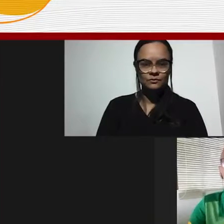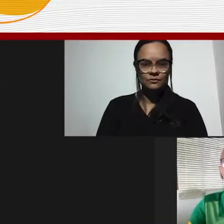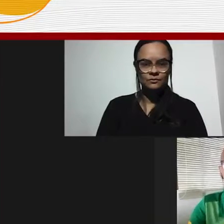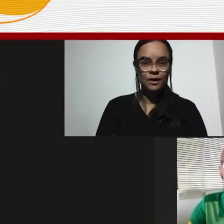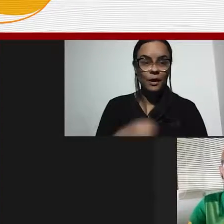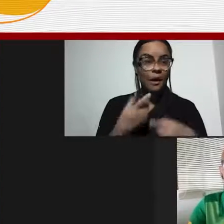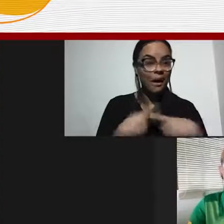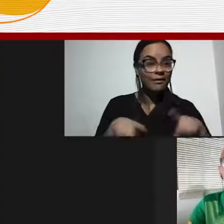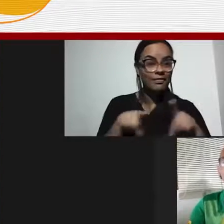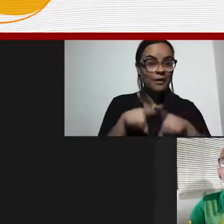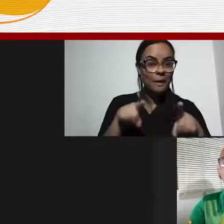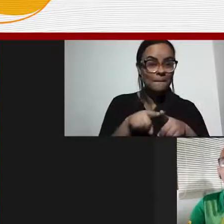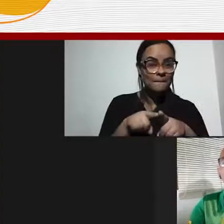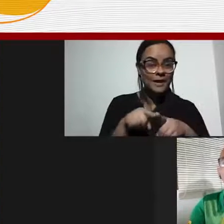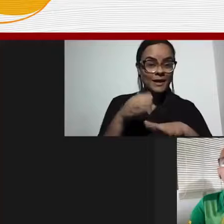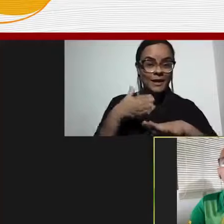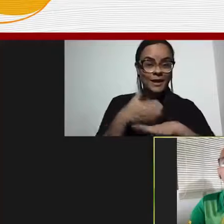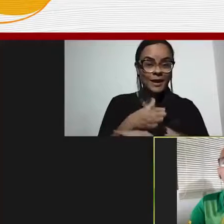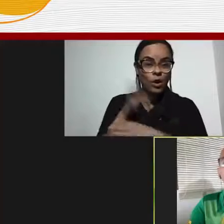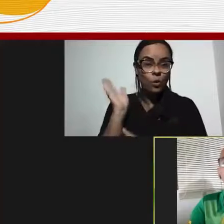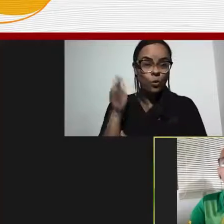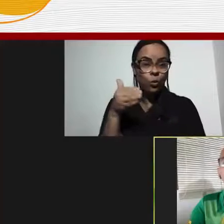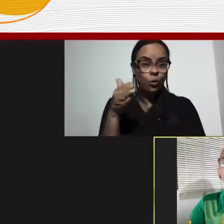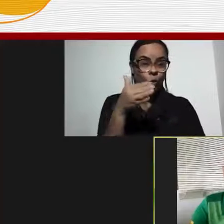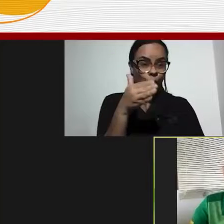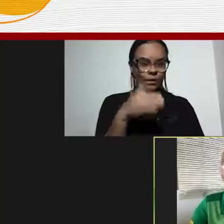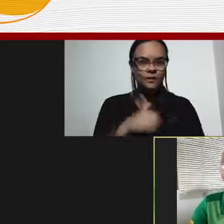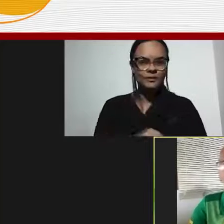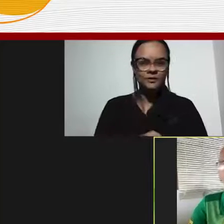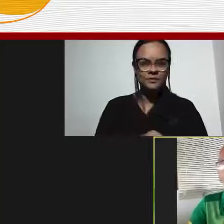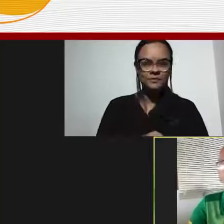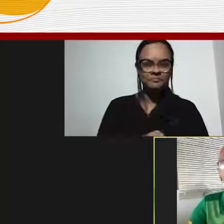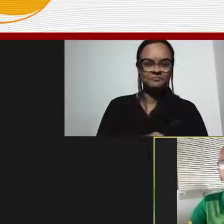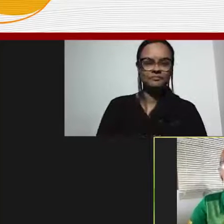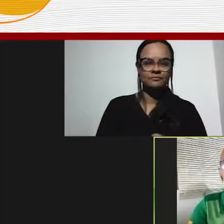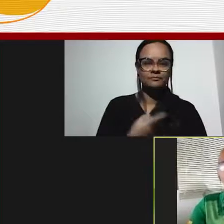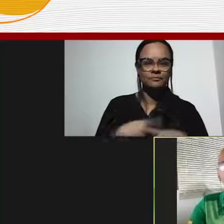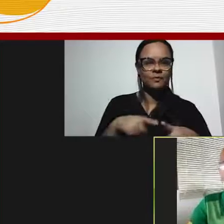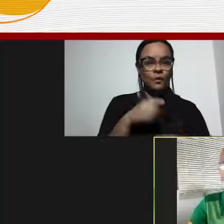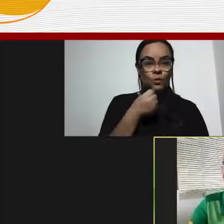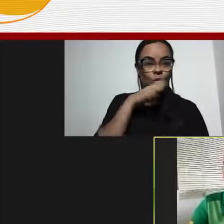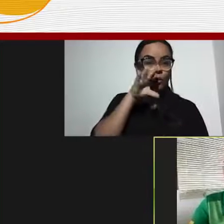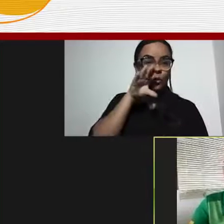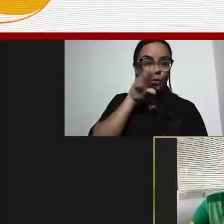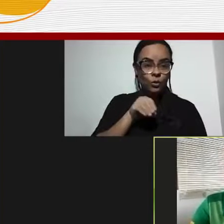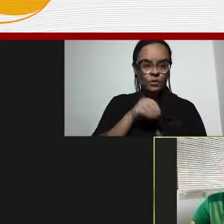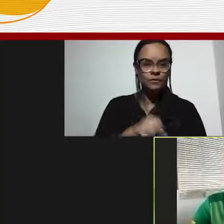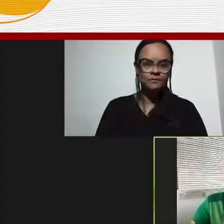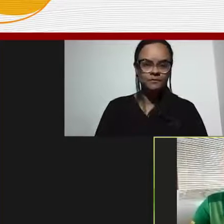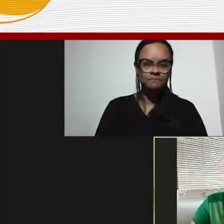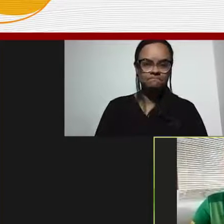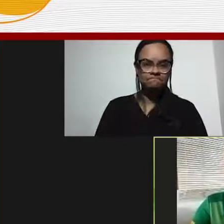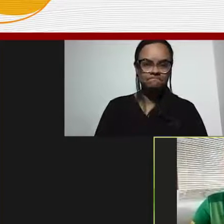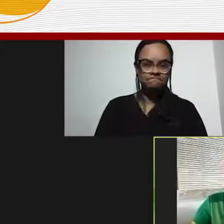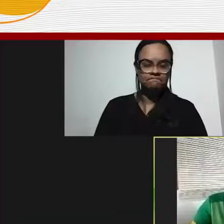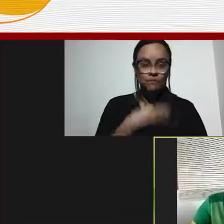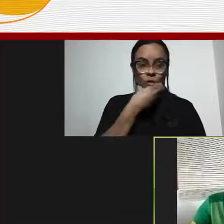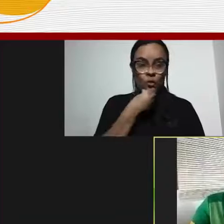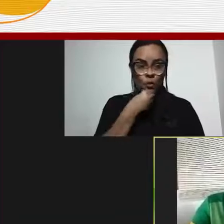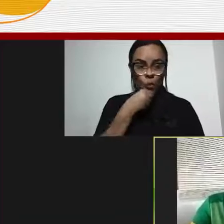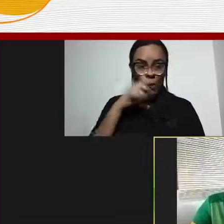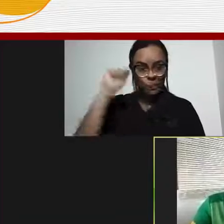Clodoaldo. Boa noite, pessoal. Eu sou Pedro Neves. Eu sou homem negro,